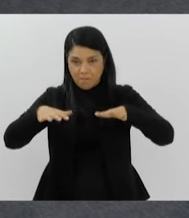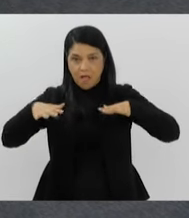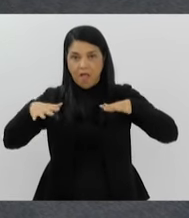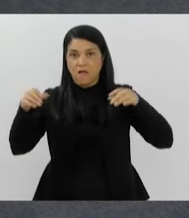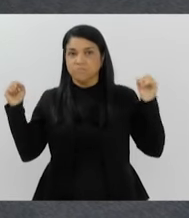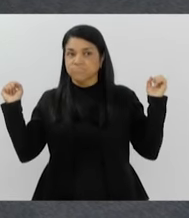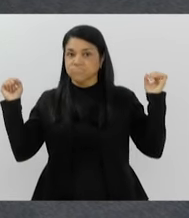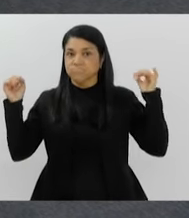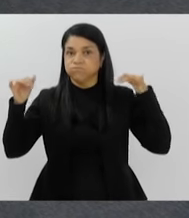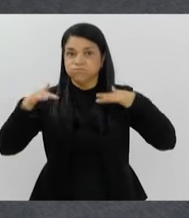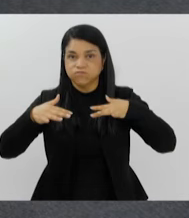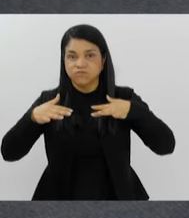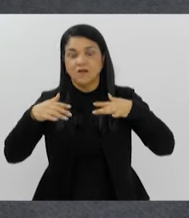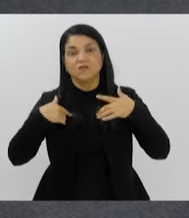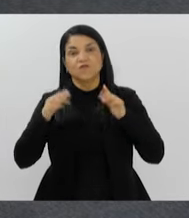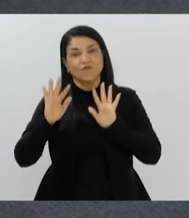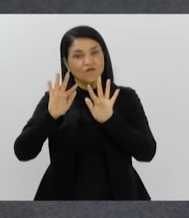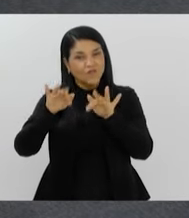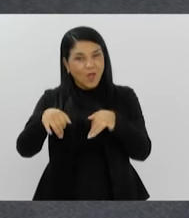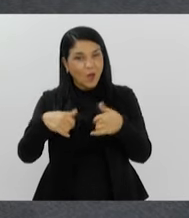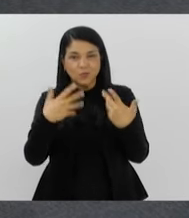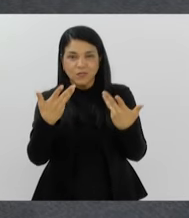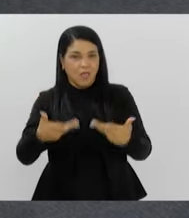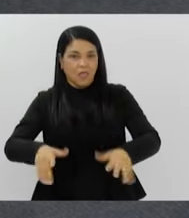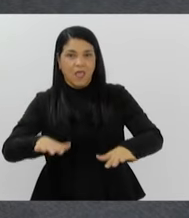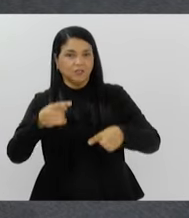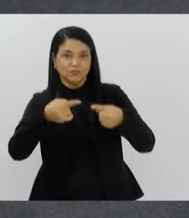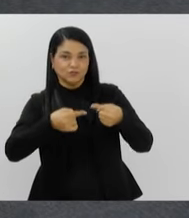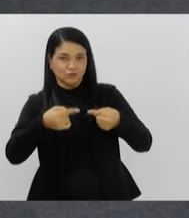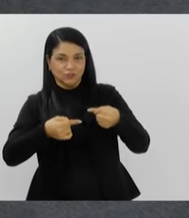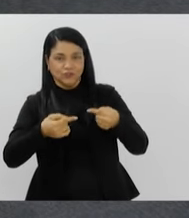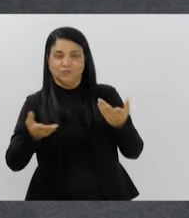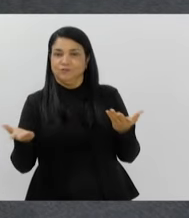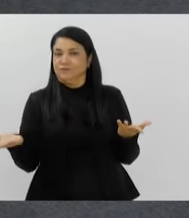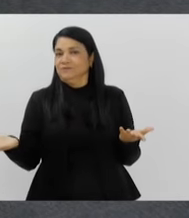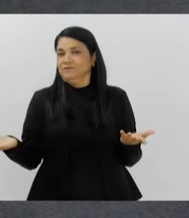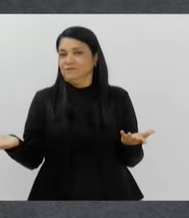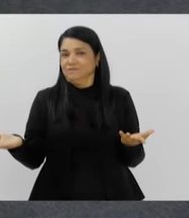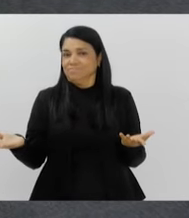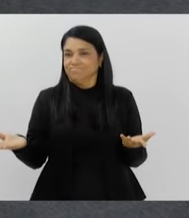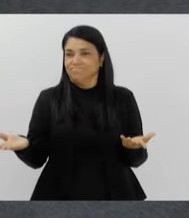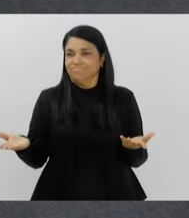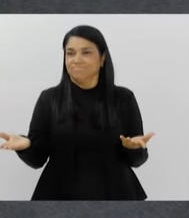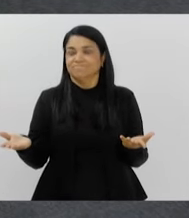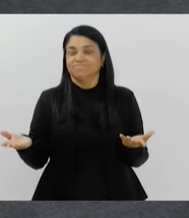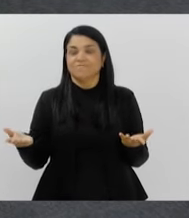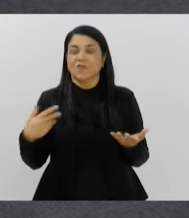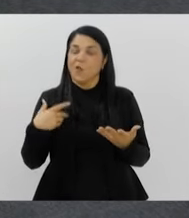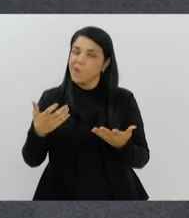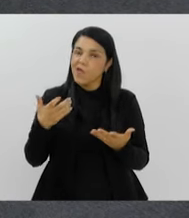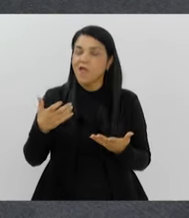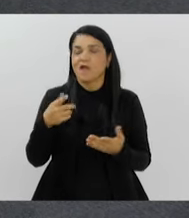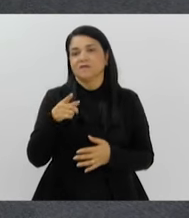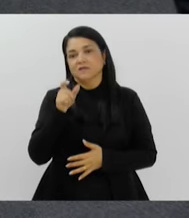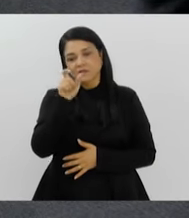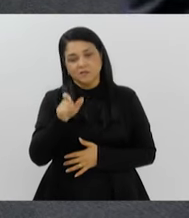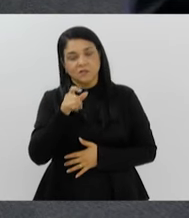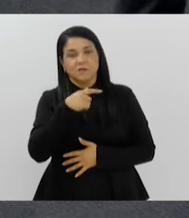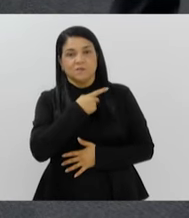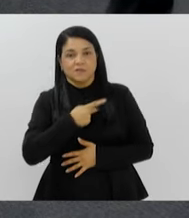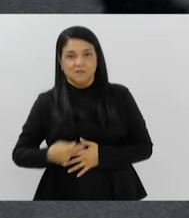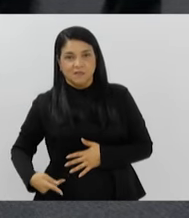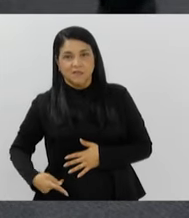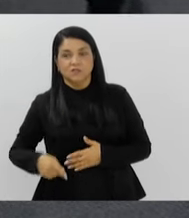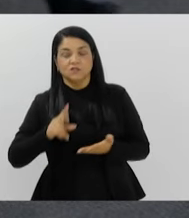inicial e no final está mais vazia, ninguém quer discutir na hora do dia. Eu queria que Vossa Excelência votasse